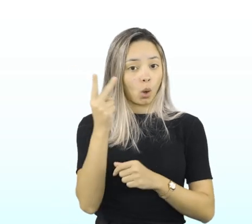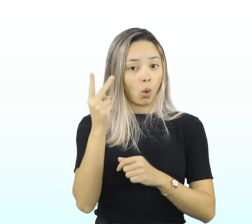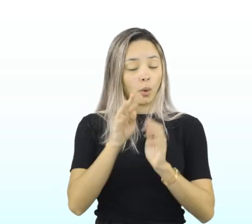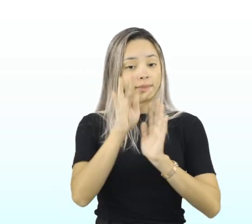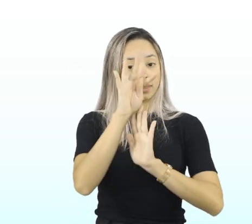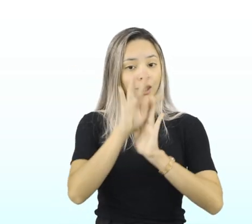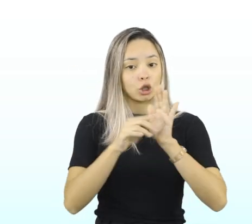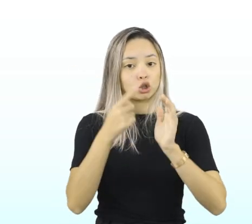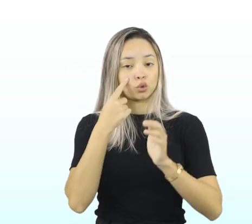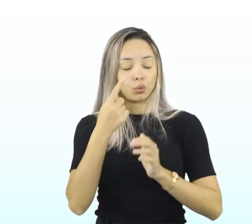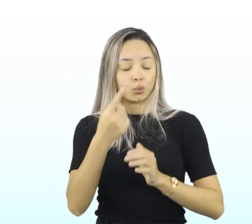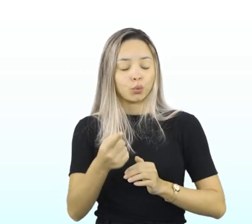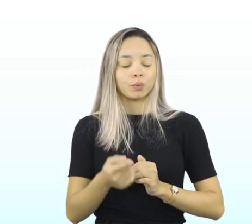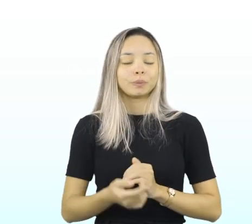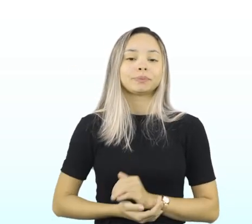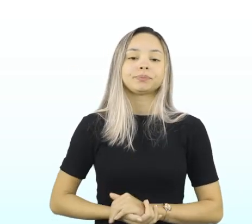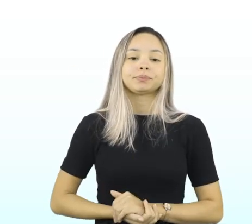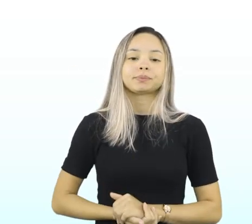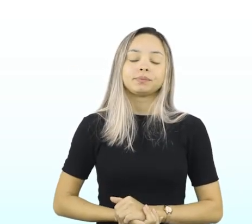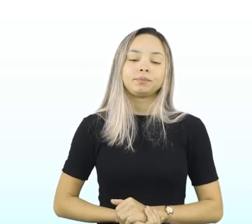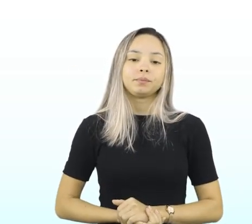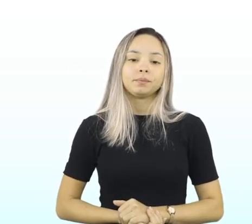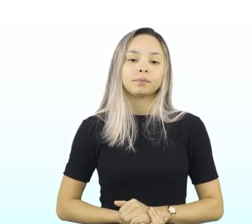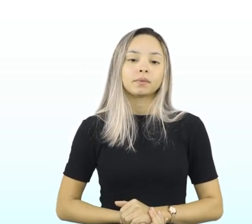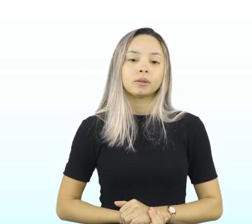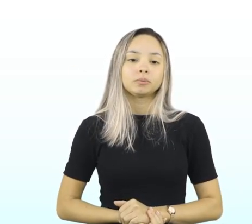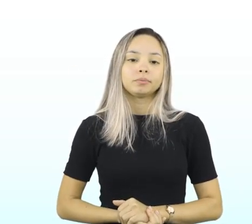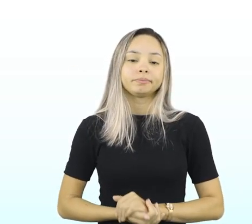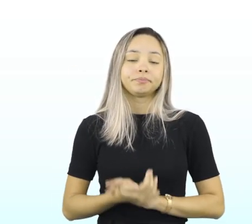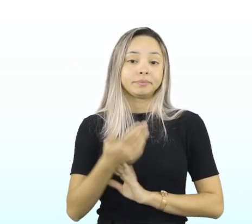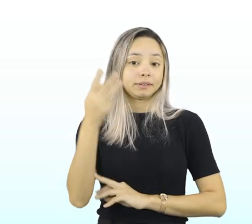2, tá? Vê aqui,